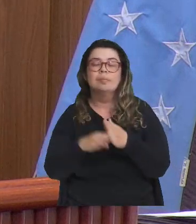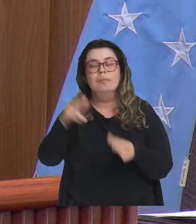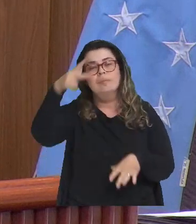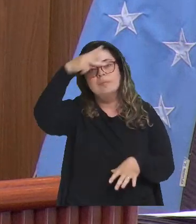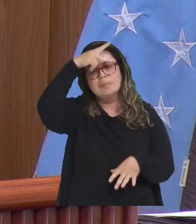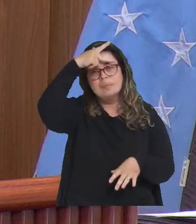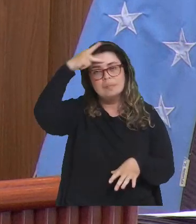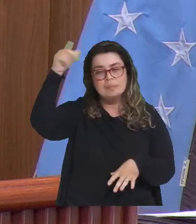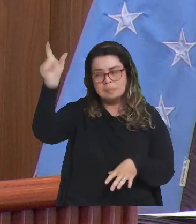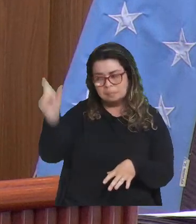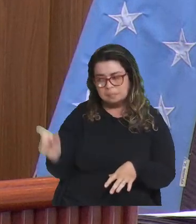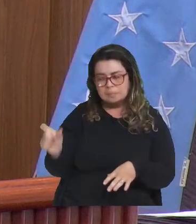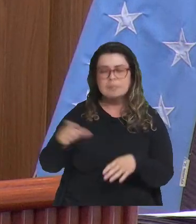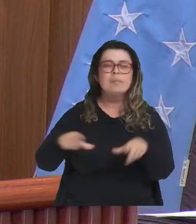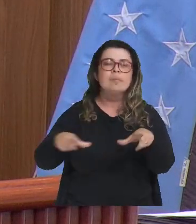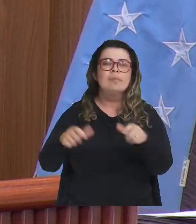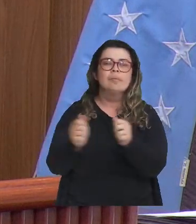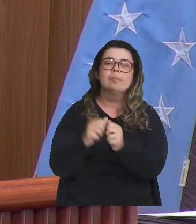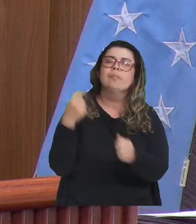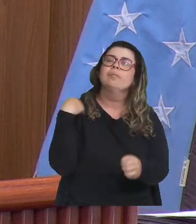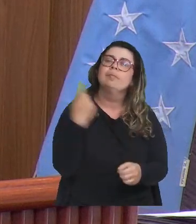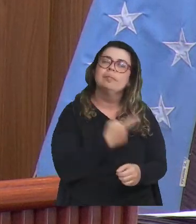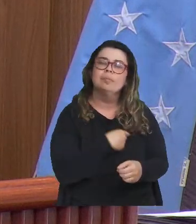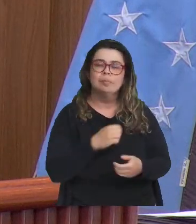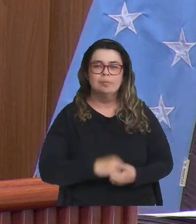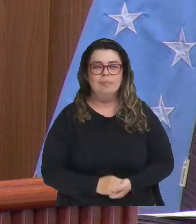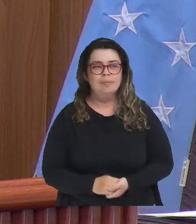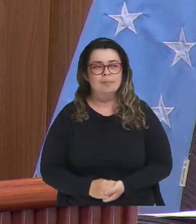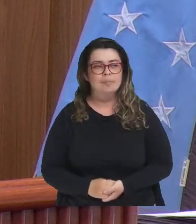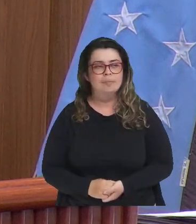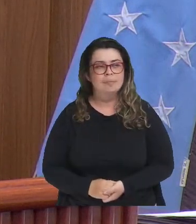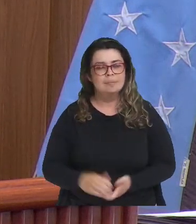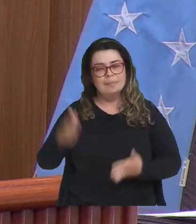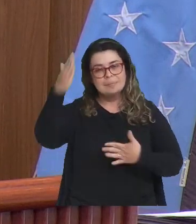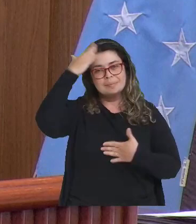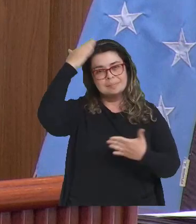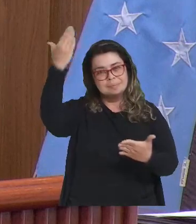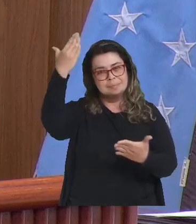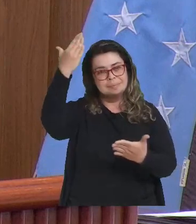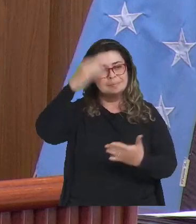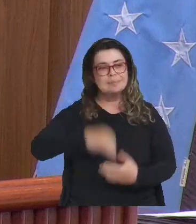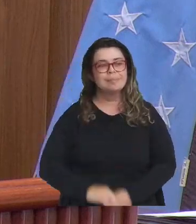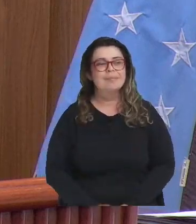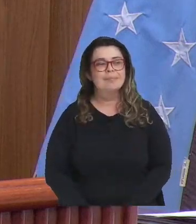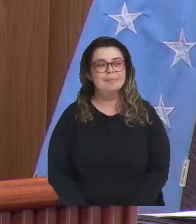trabalharam conosco através desse projeto de cidadania. Muito obrigado, senhor presidente.